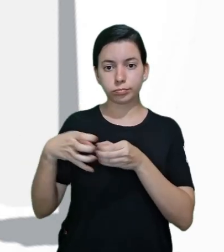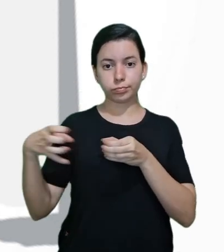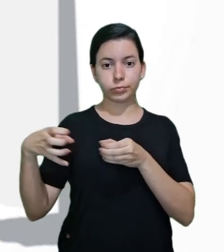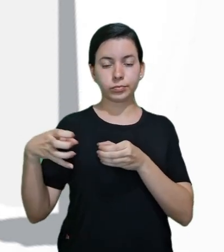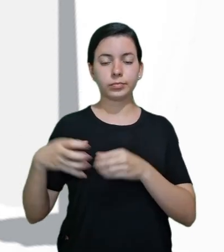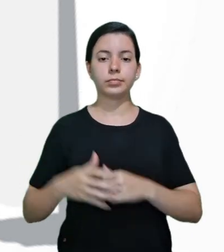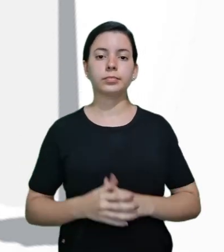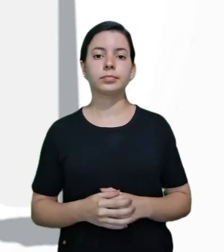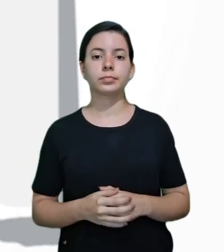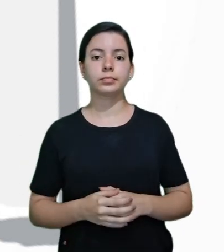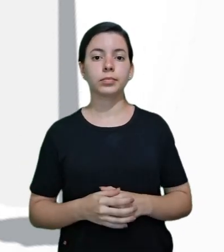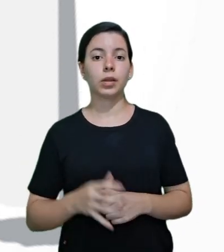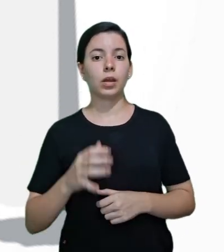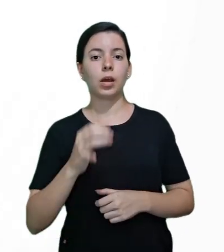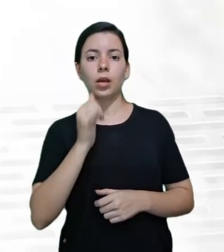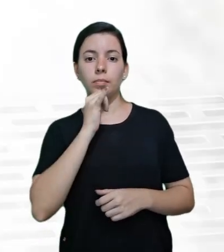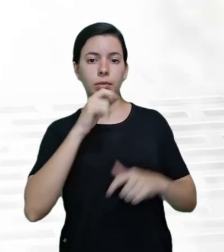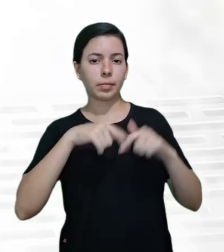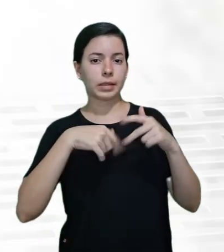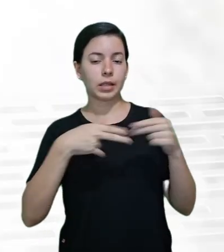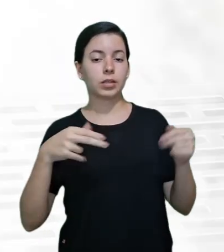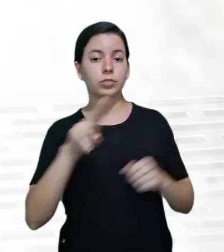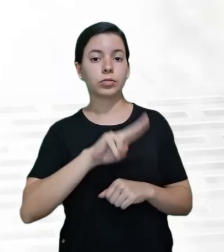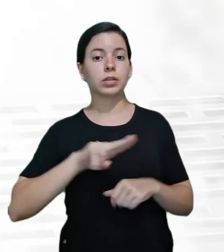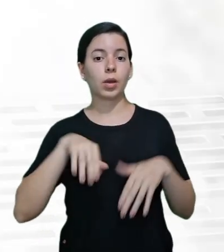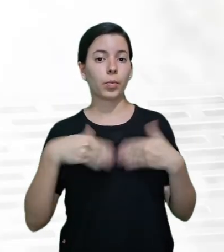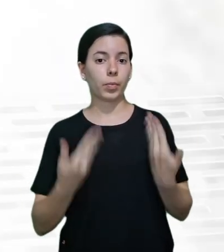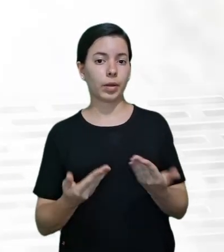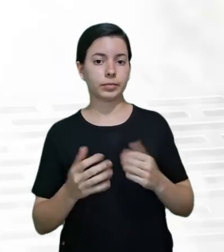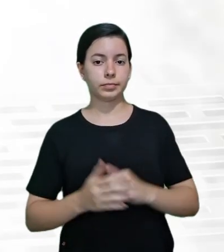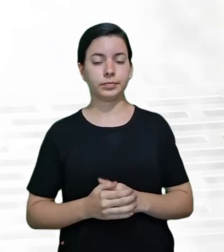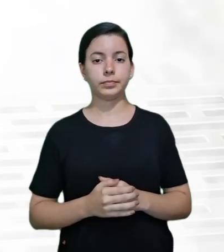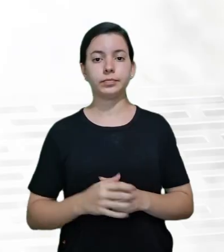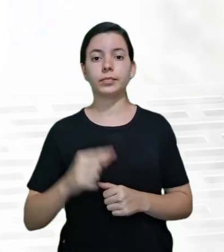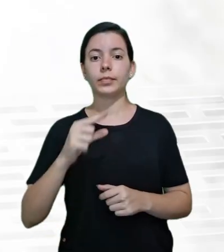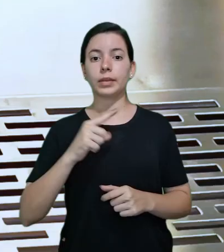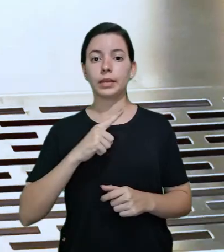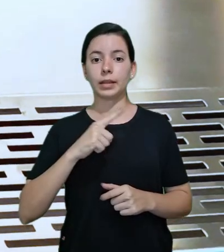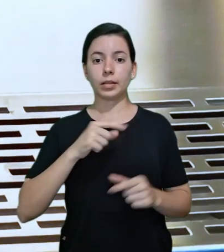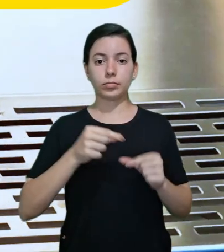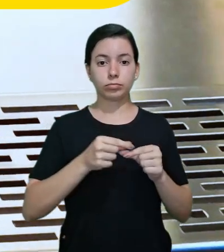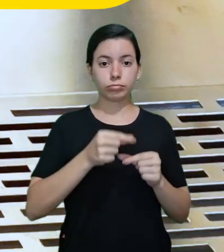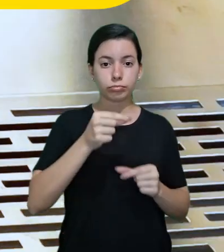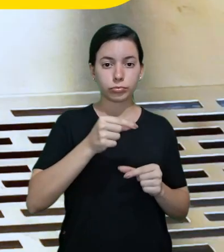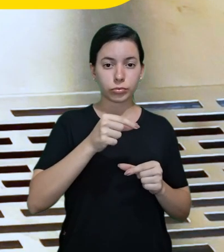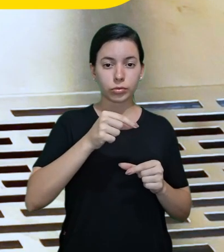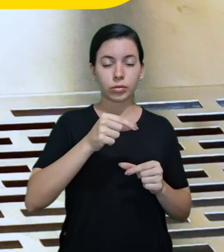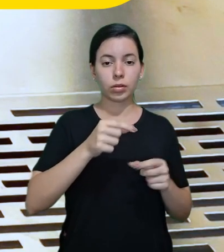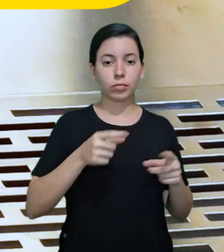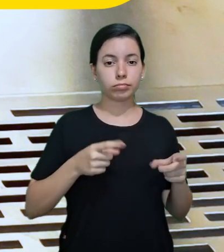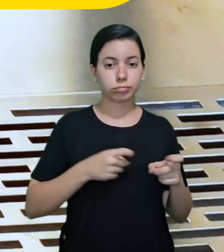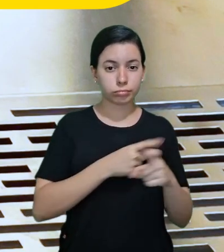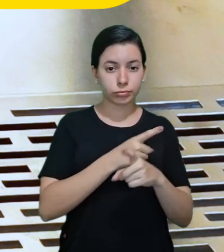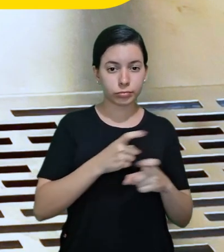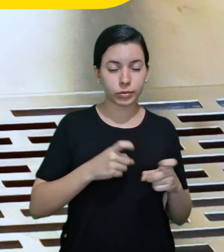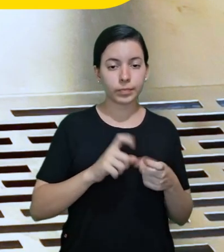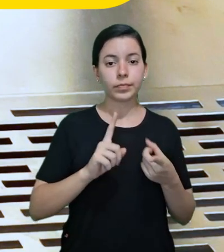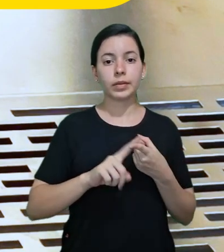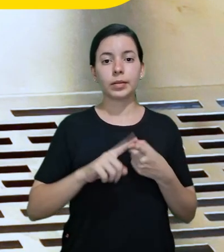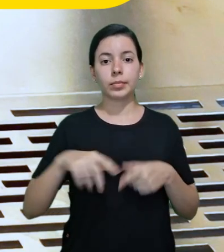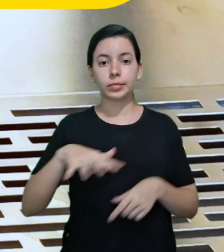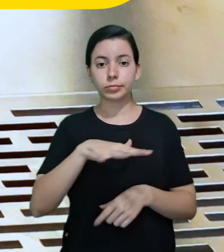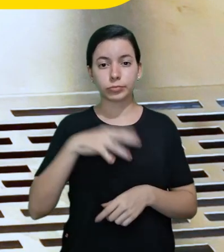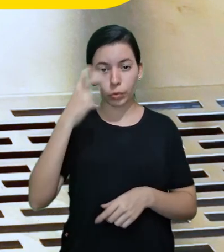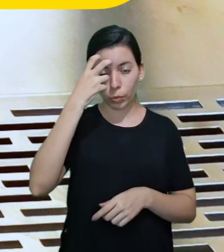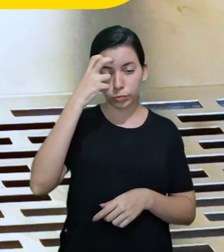realizados dentro da câmara de fluxo laminar. Os materiais utilizados foram cultura com a bactéria, meio de cultura